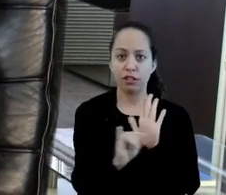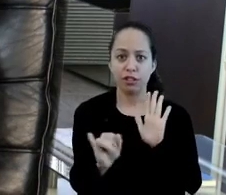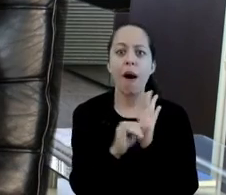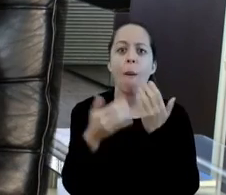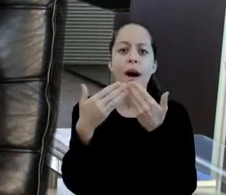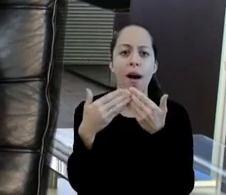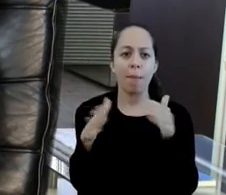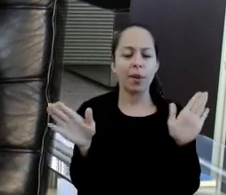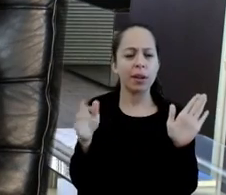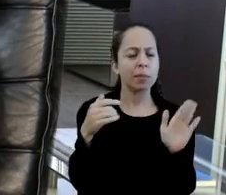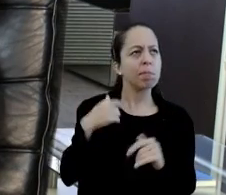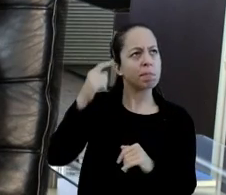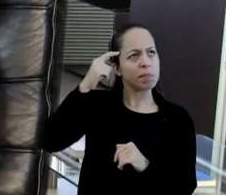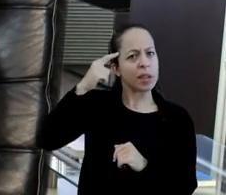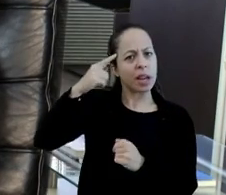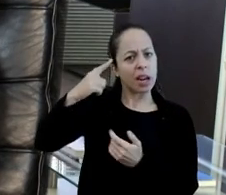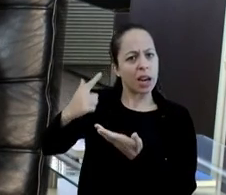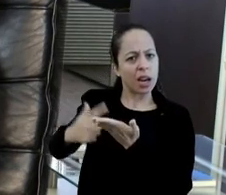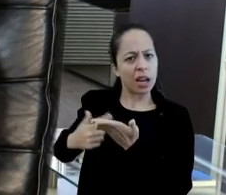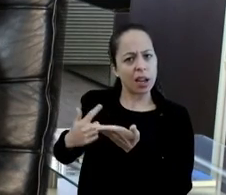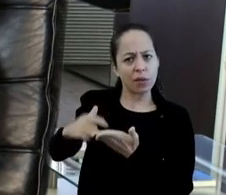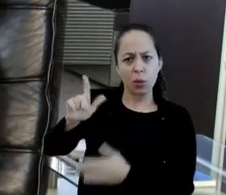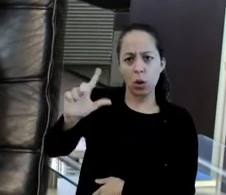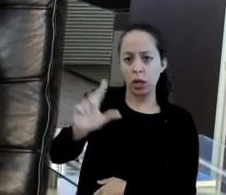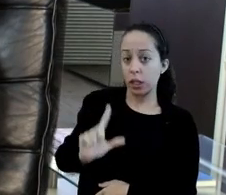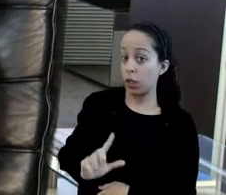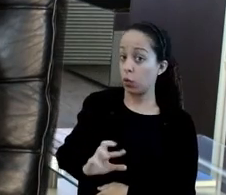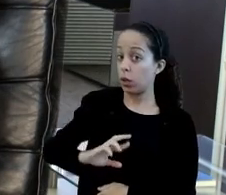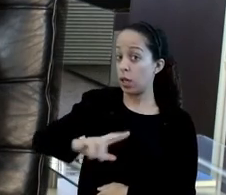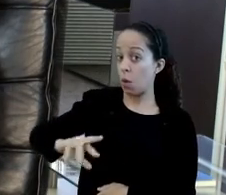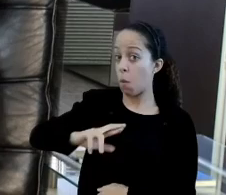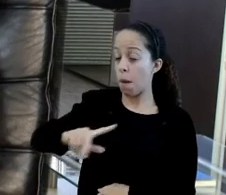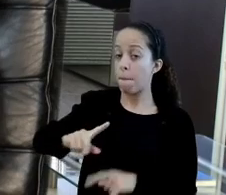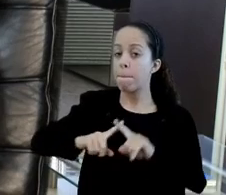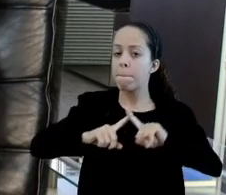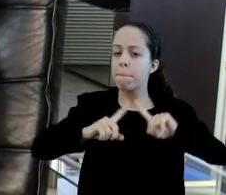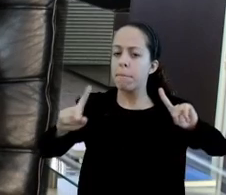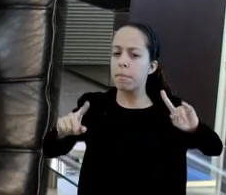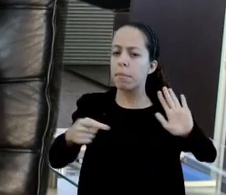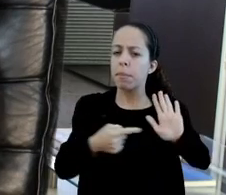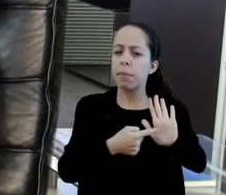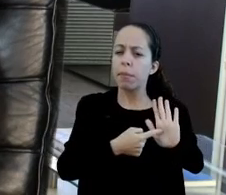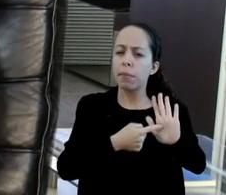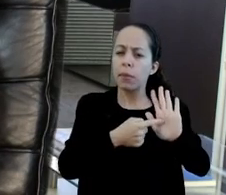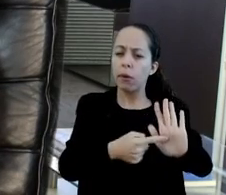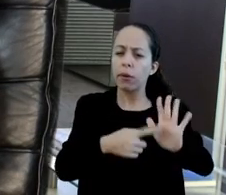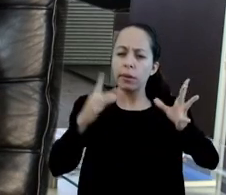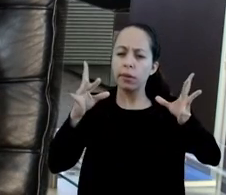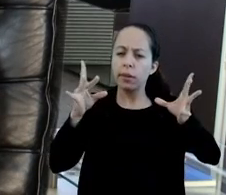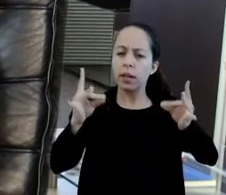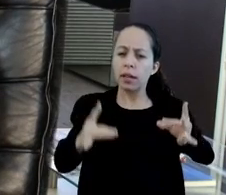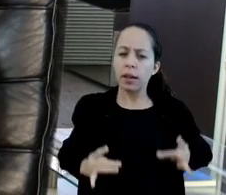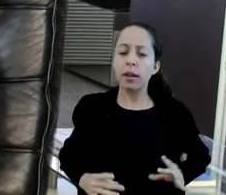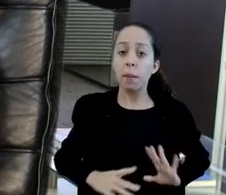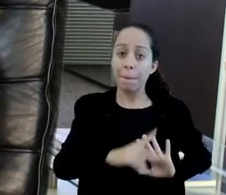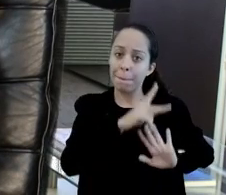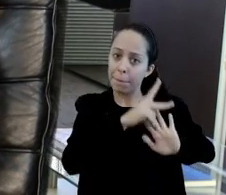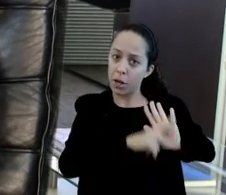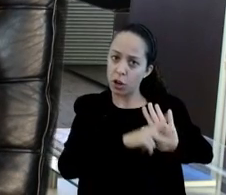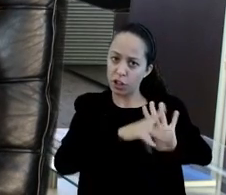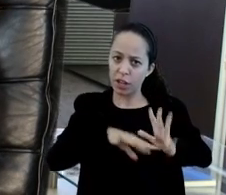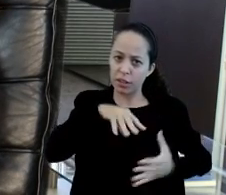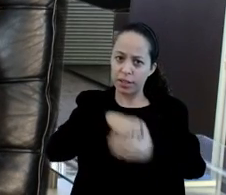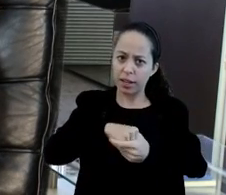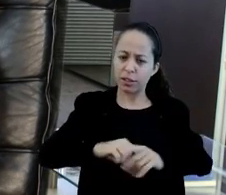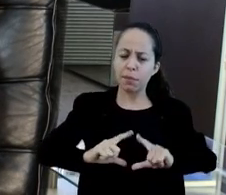tenho um livro que não é literatura, mas é o mapeamento de bons projetos em Brasília. Então,